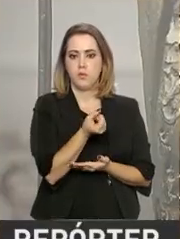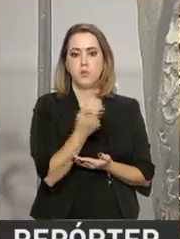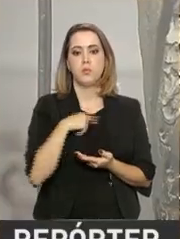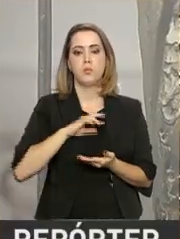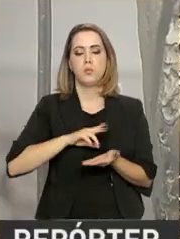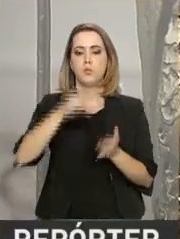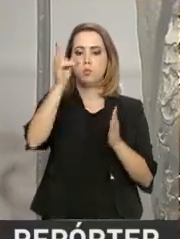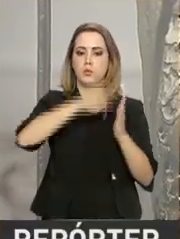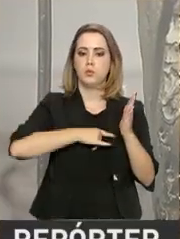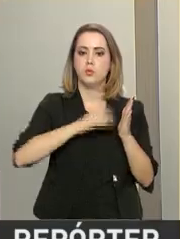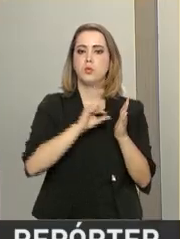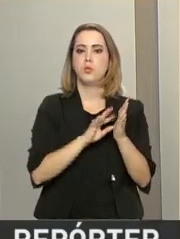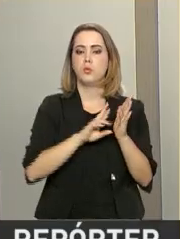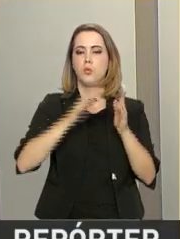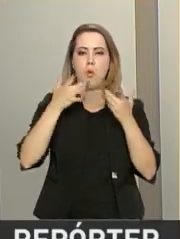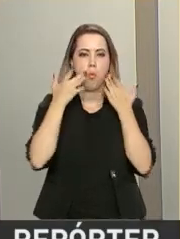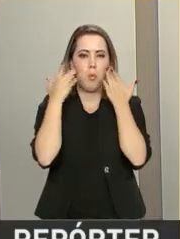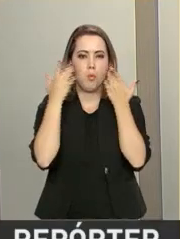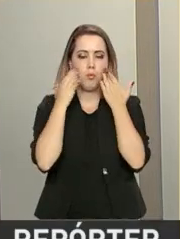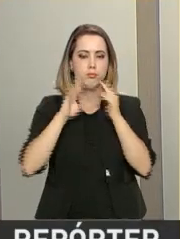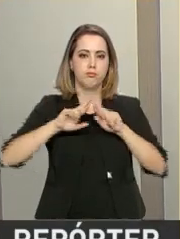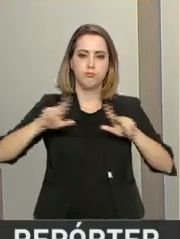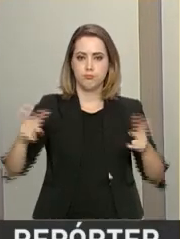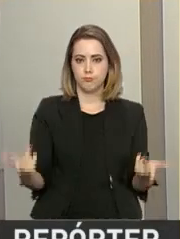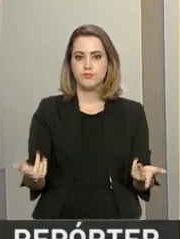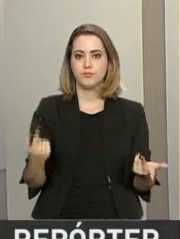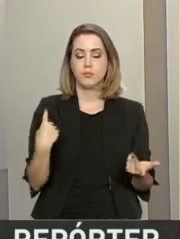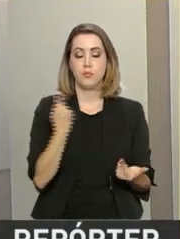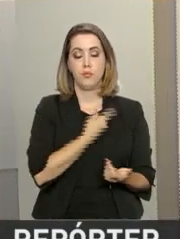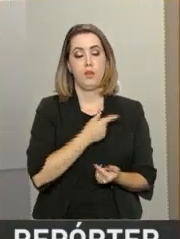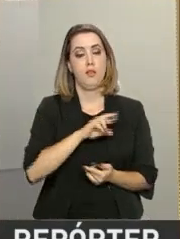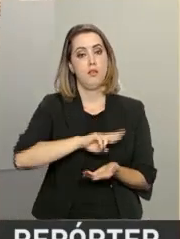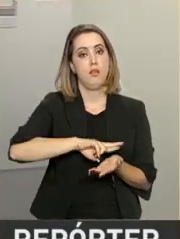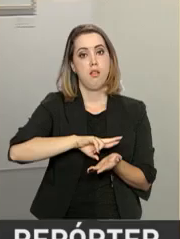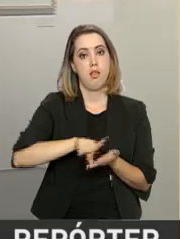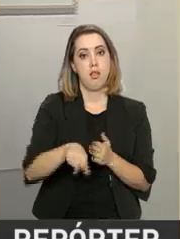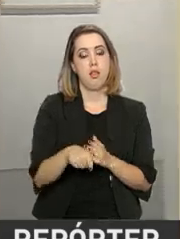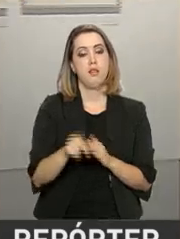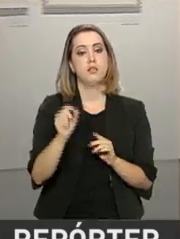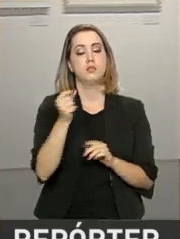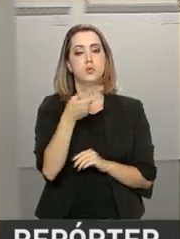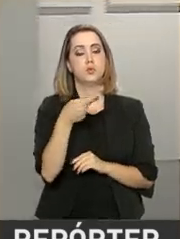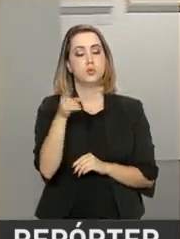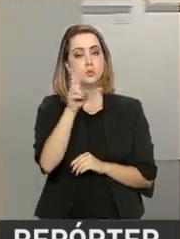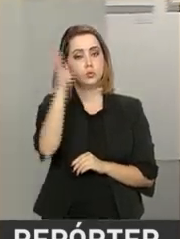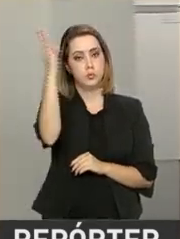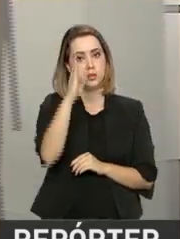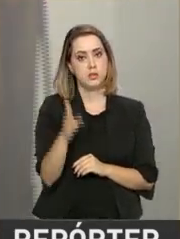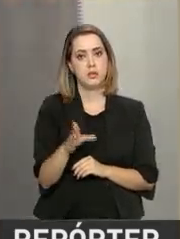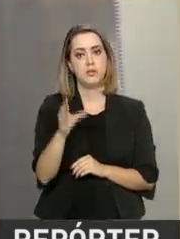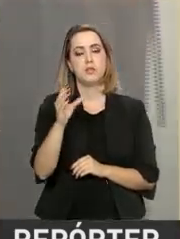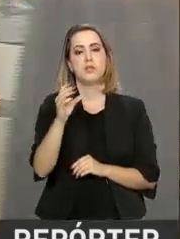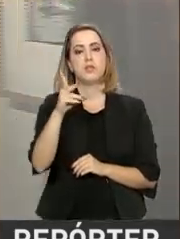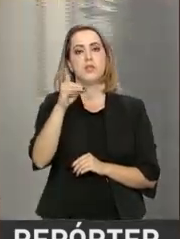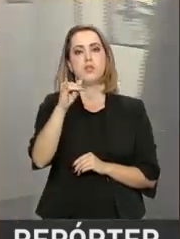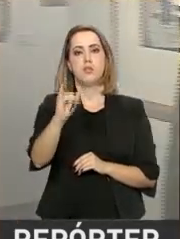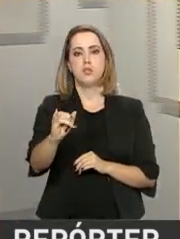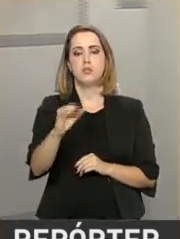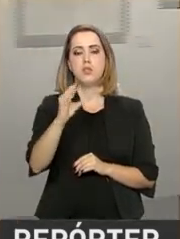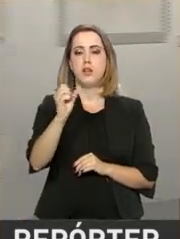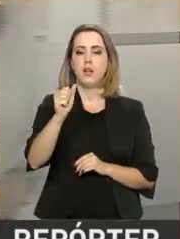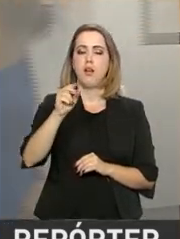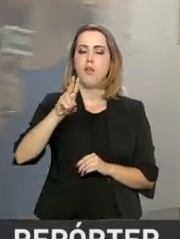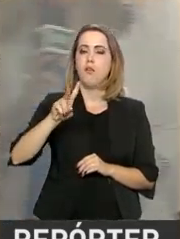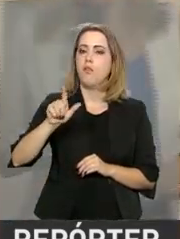e objetos artísticos são 77 obras de arte de artistas brasileiros renomados como de Cavalcante e atos